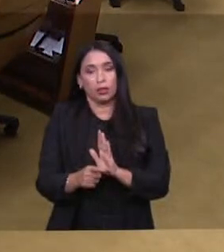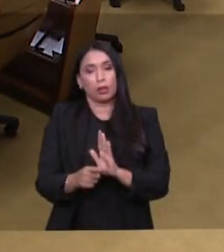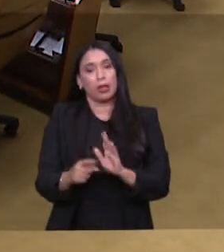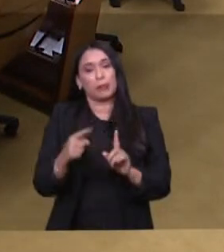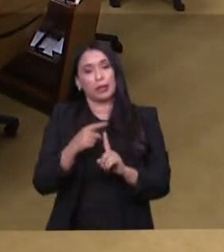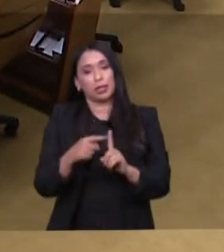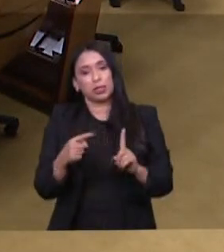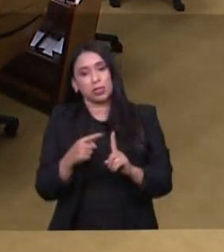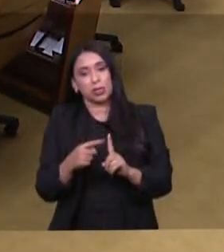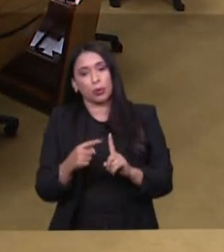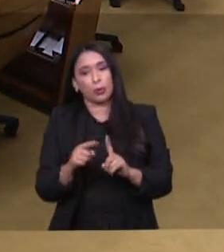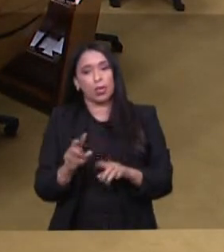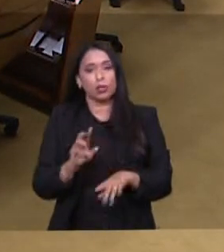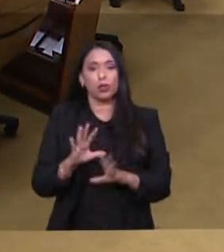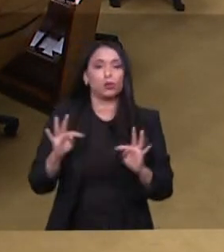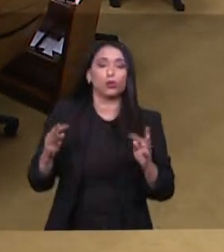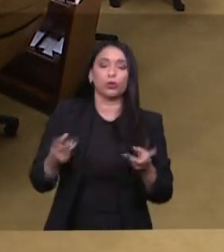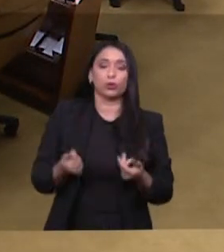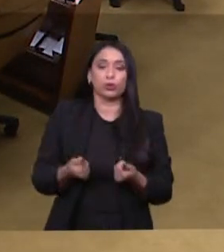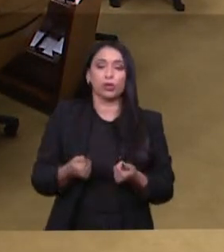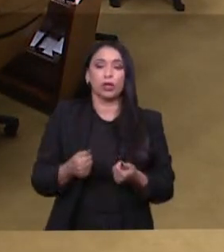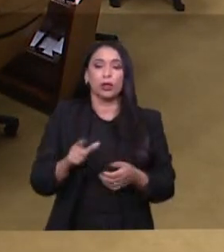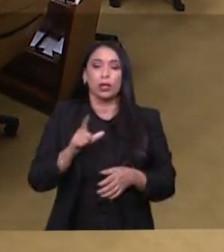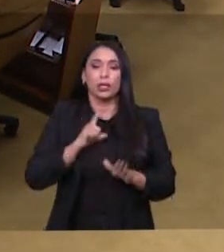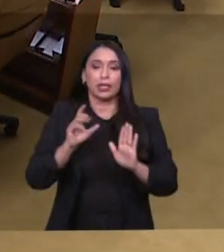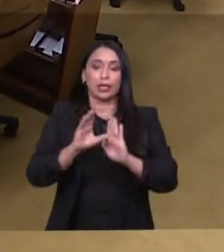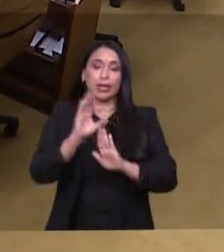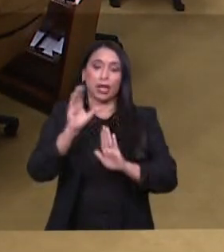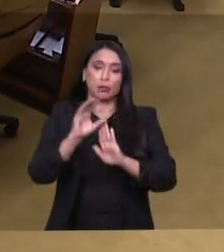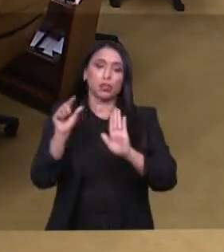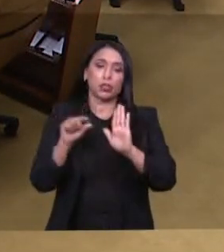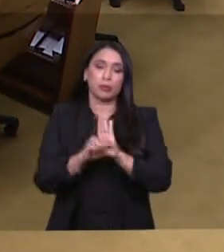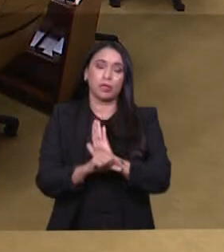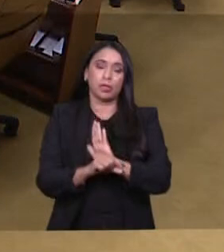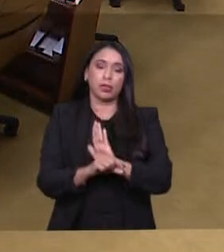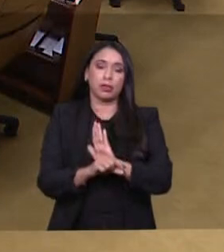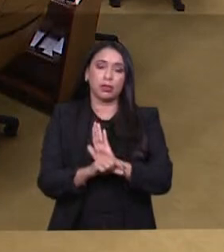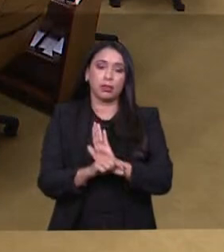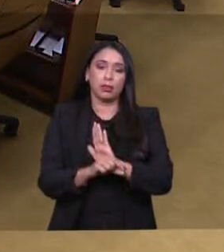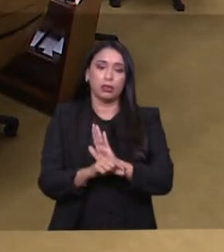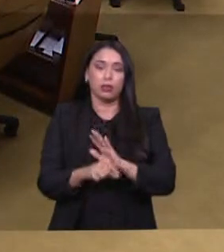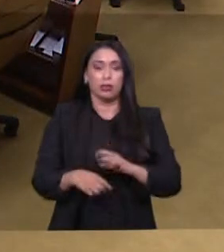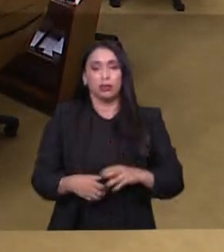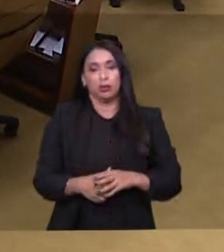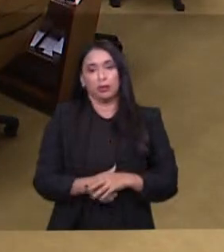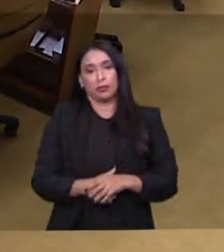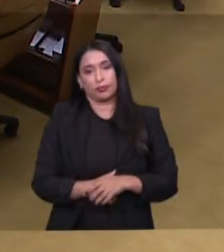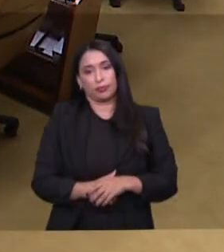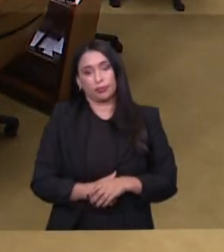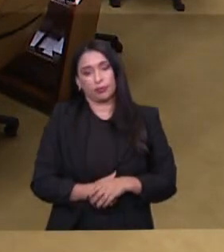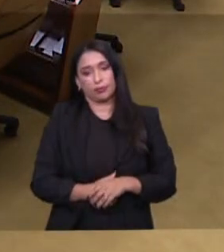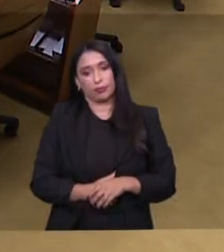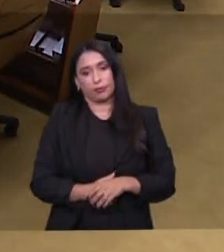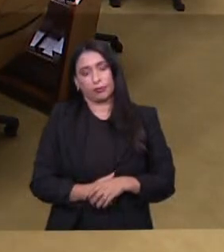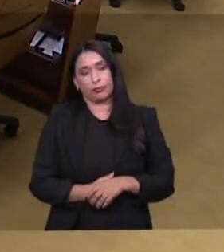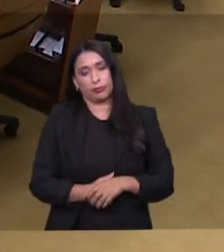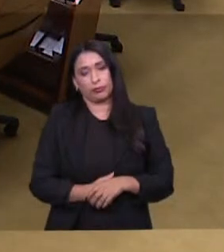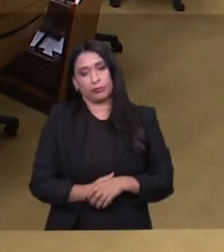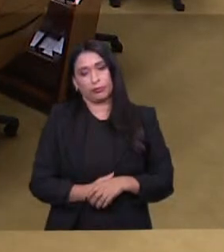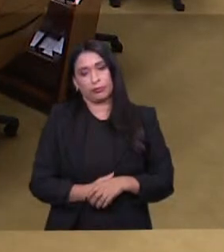tem, então o caput, não adequaram. É, tem caput e tem parágrafo. Então, o caput, Vossa Excelência... Ele mantém... Declara...